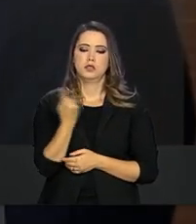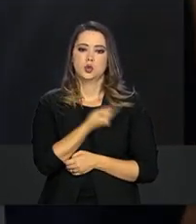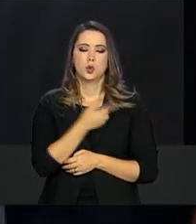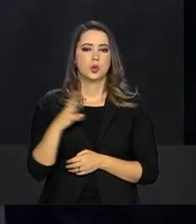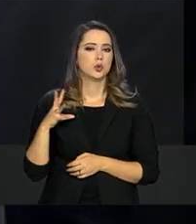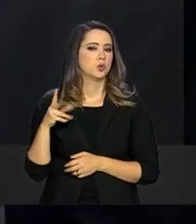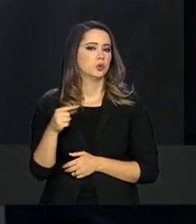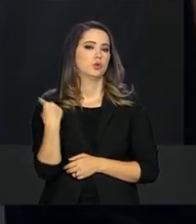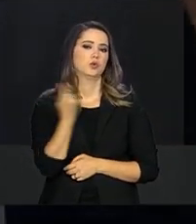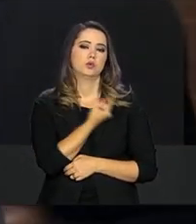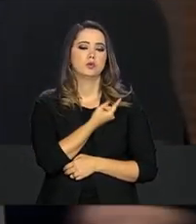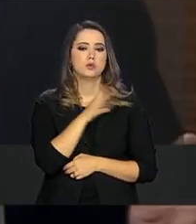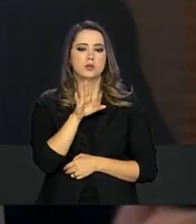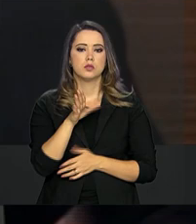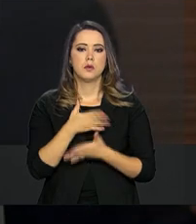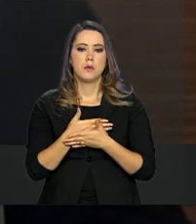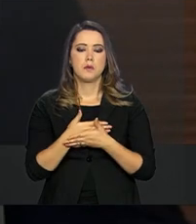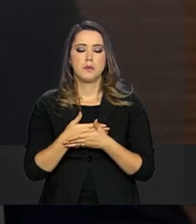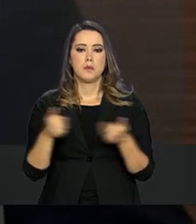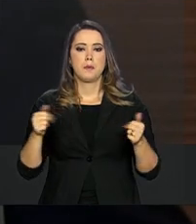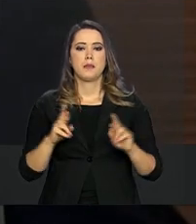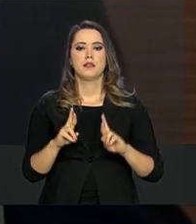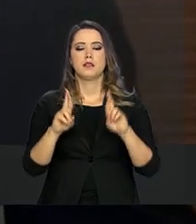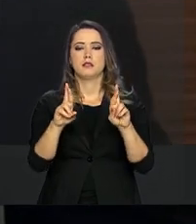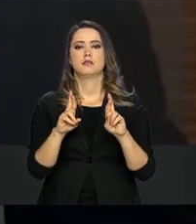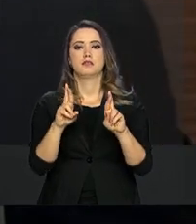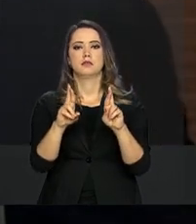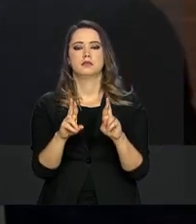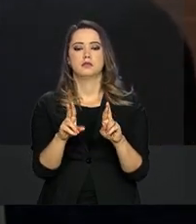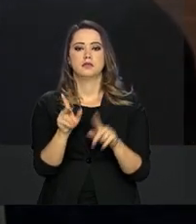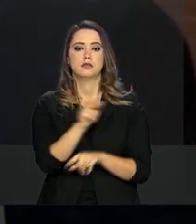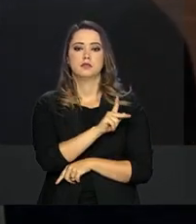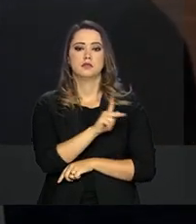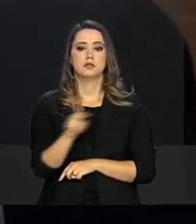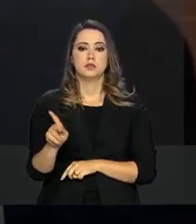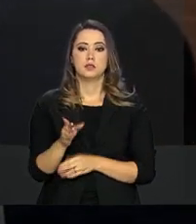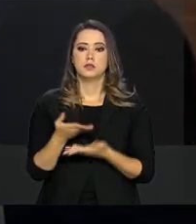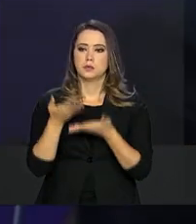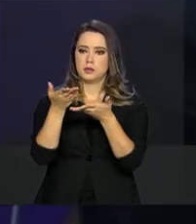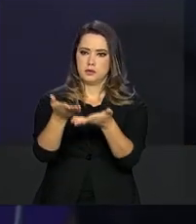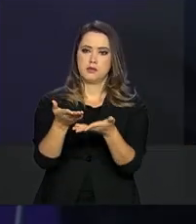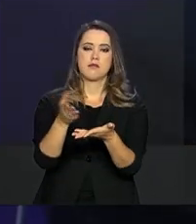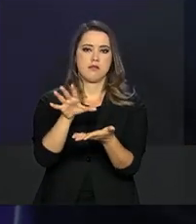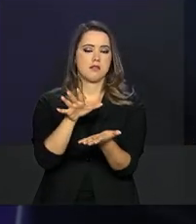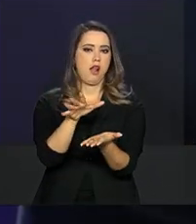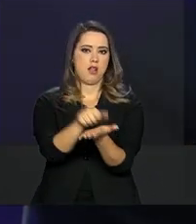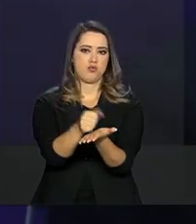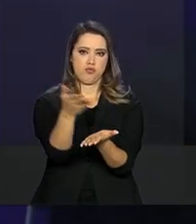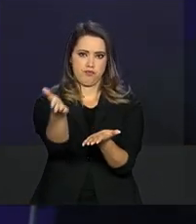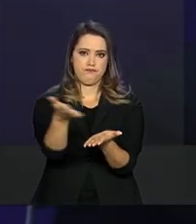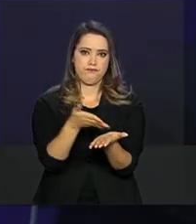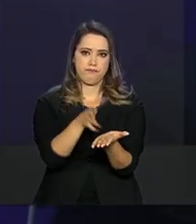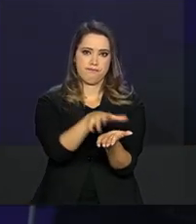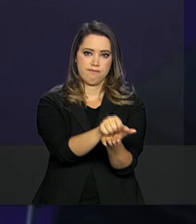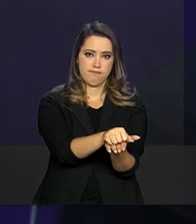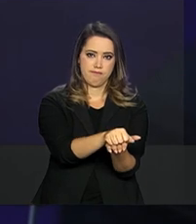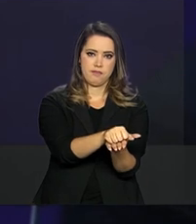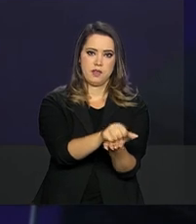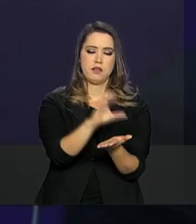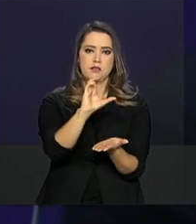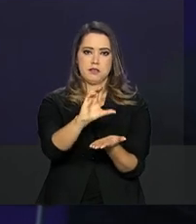há os melhores expectativas na presidência que vossa excelência agora é